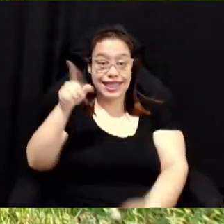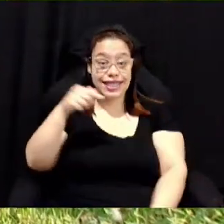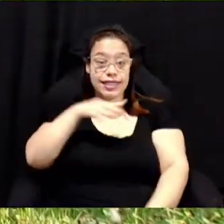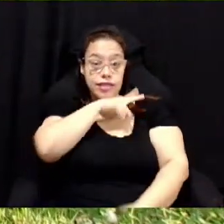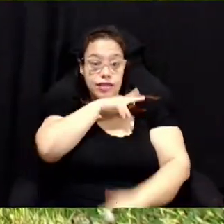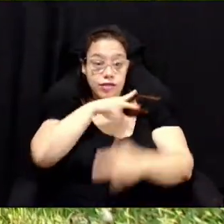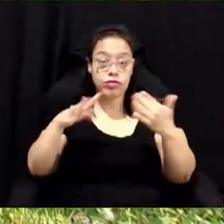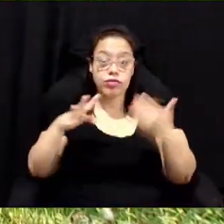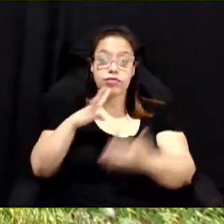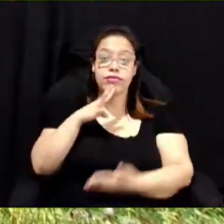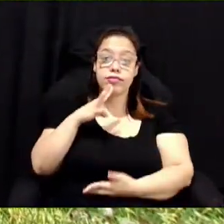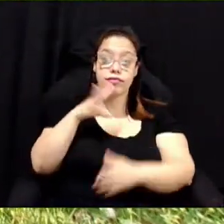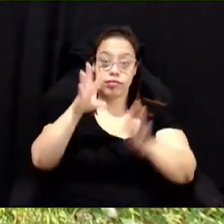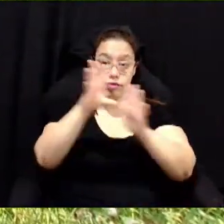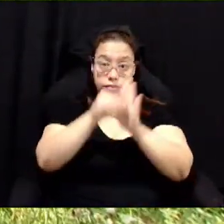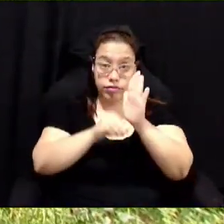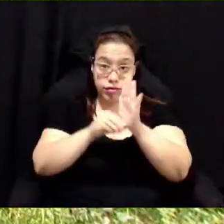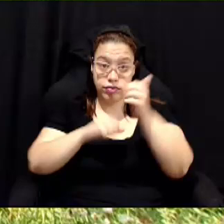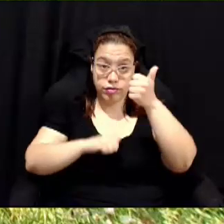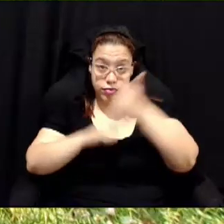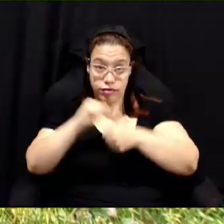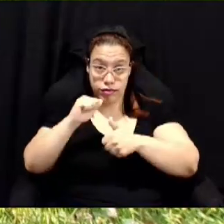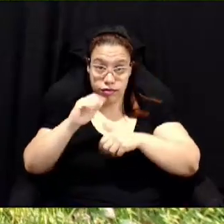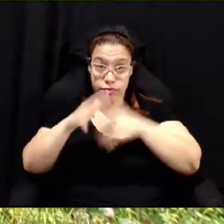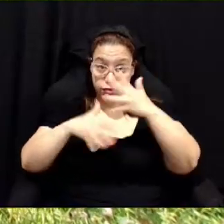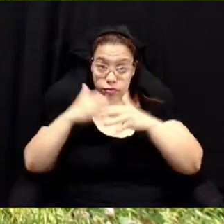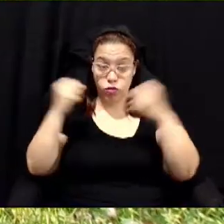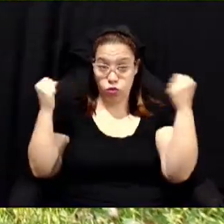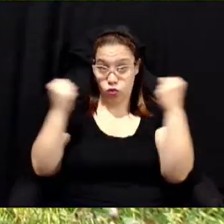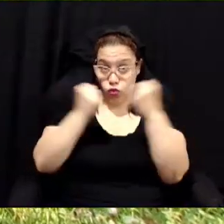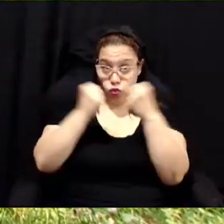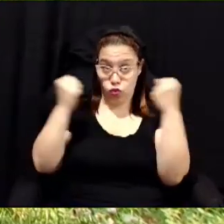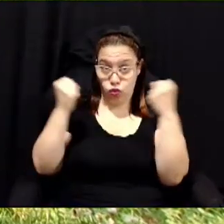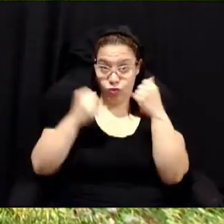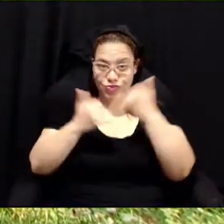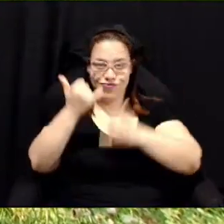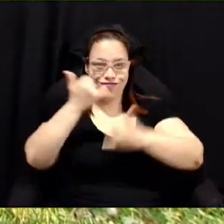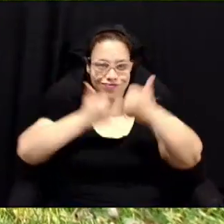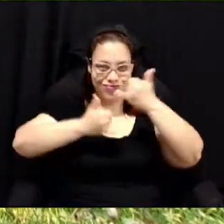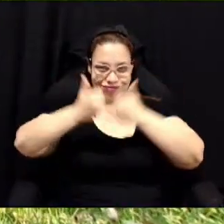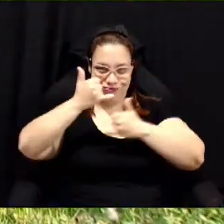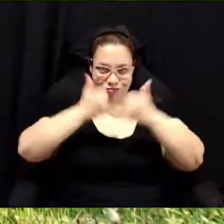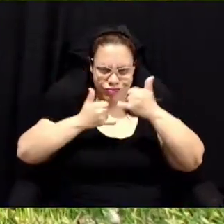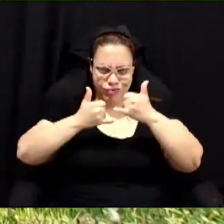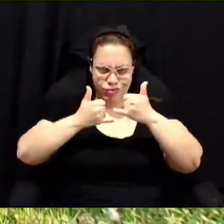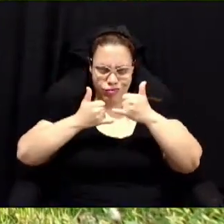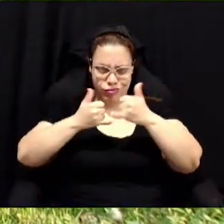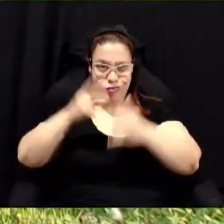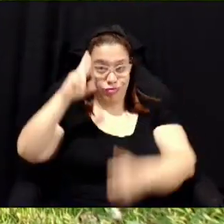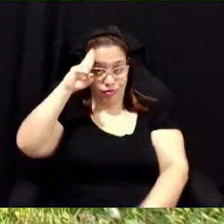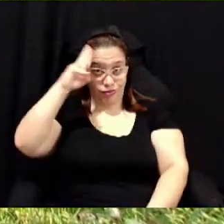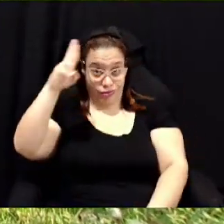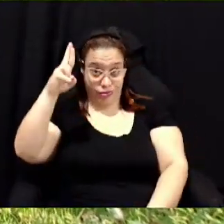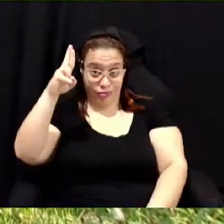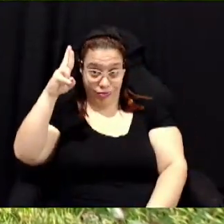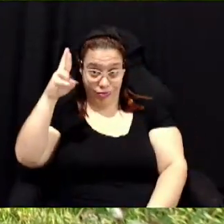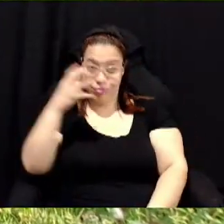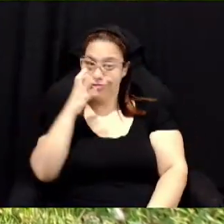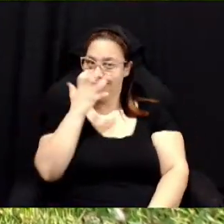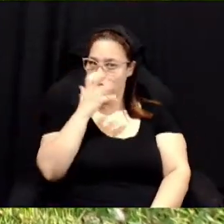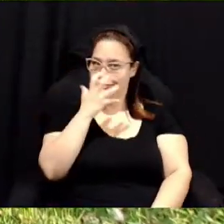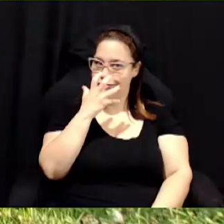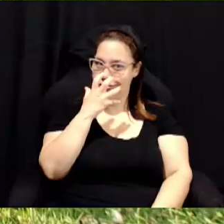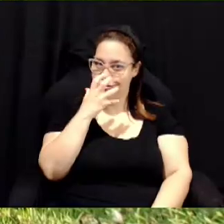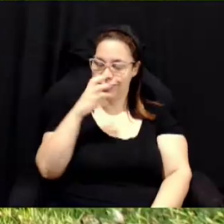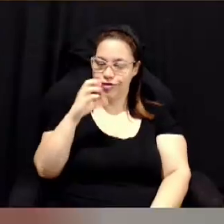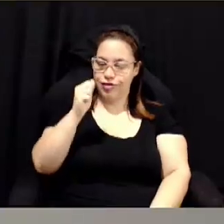uma modalidade que mistura exercícios e diversão, tanto para o tutor quanto para os cães, o